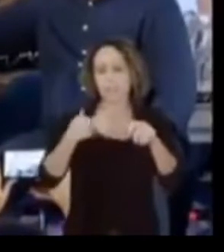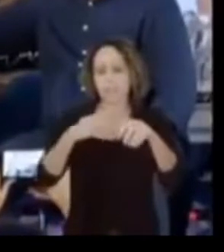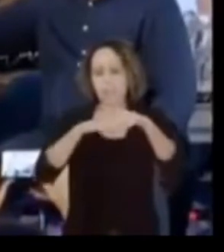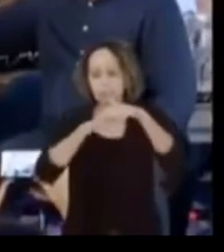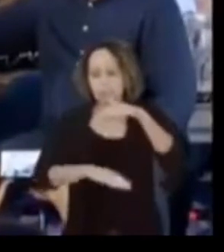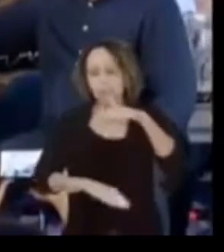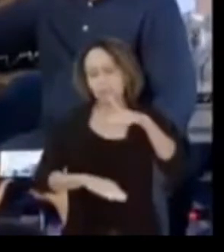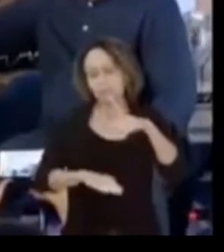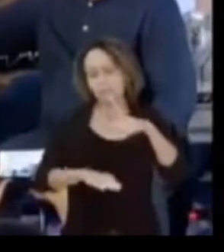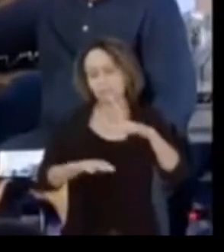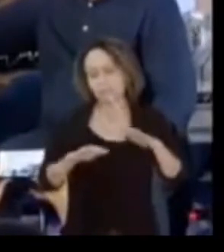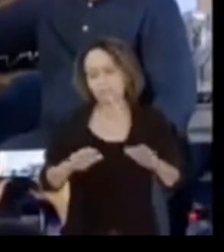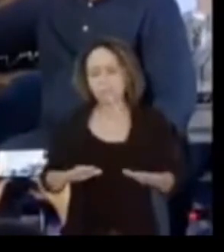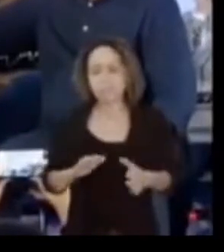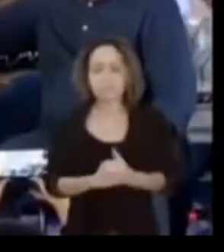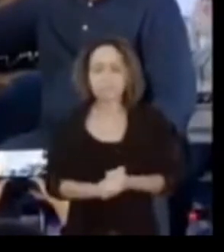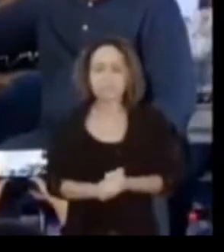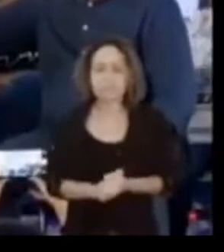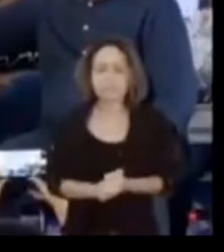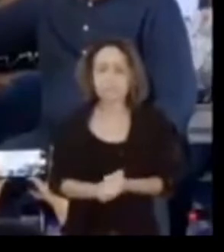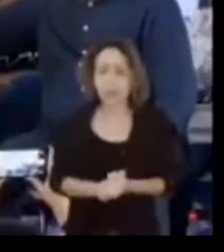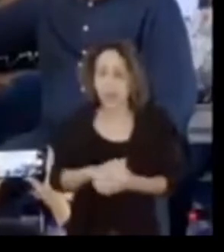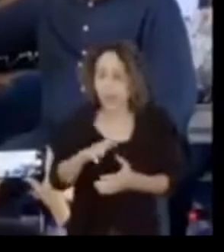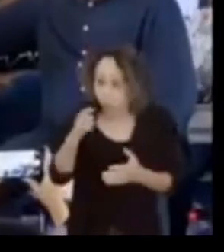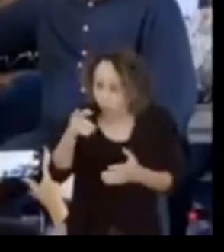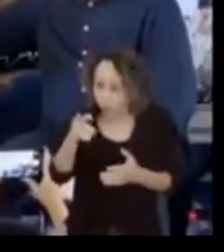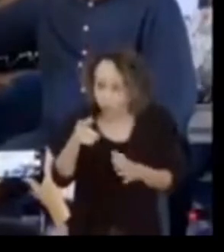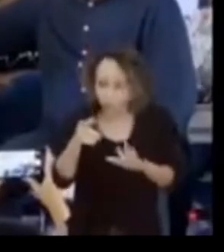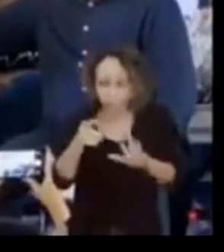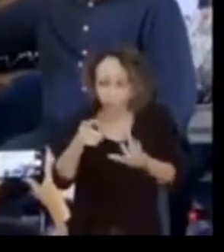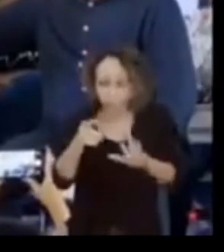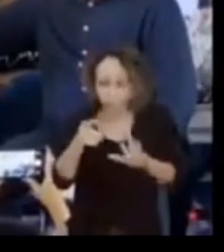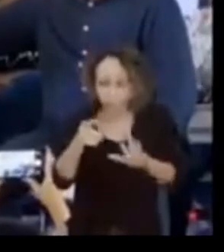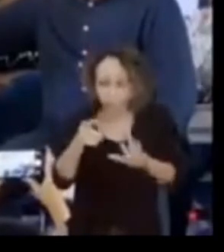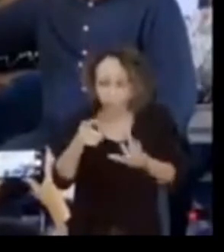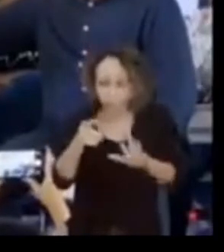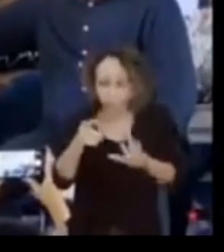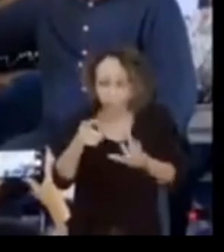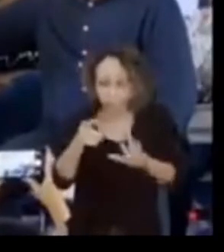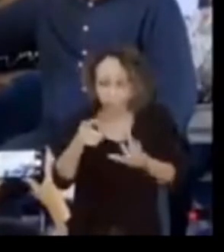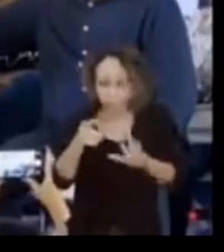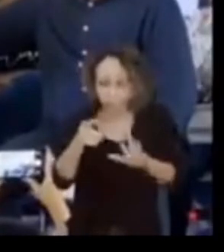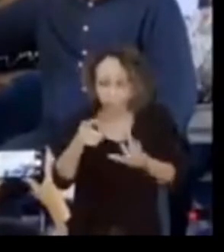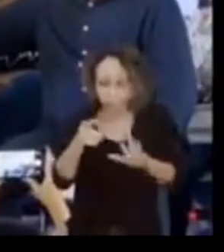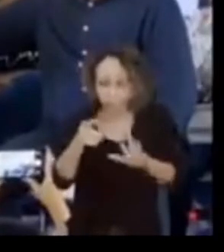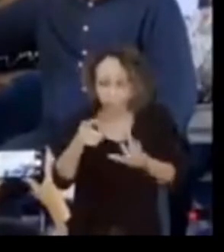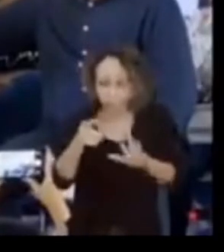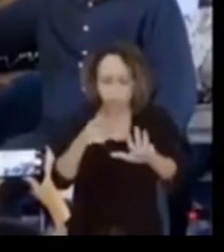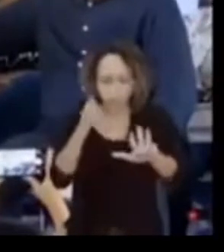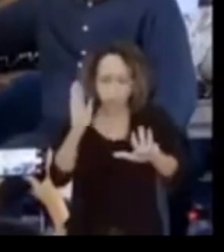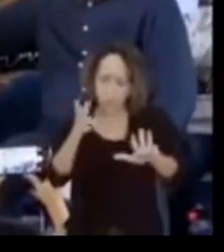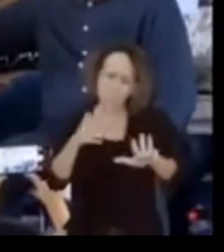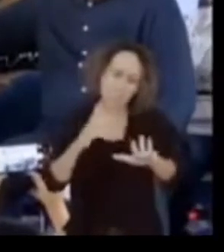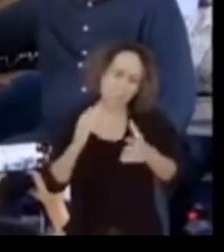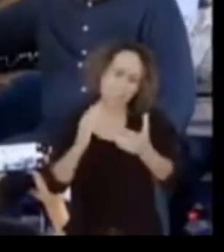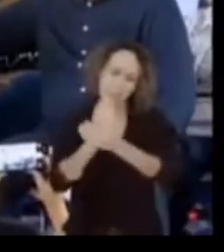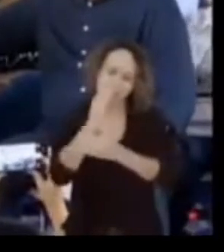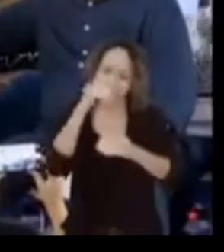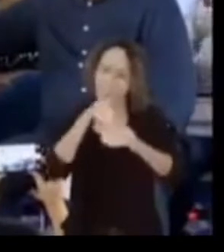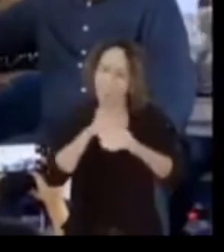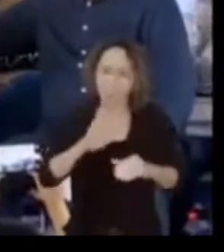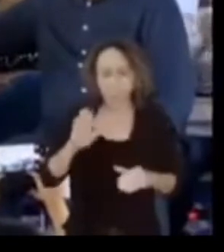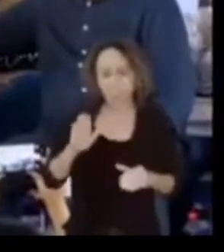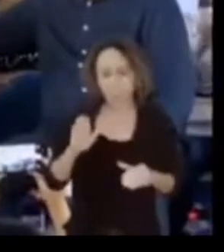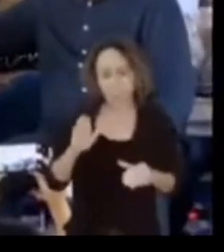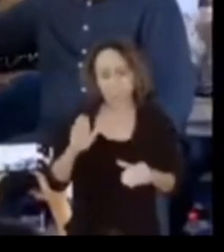por nós. Você já está eleito, então. Ó, gasolina. Olha, ela é a mãe de Ná agora, é? Gasolina, eu tenho um carro.